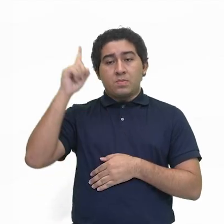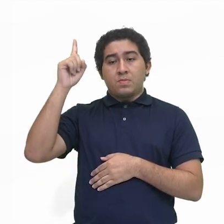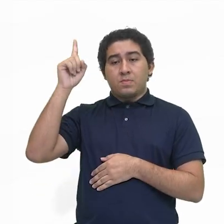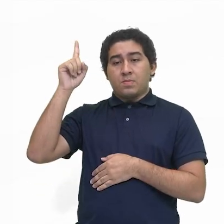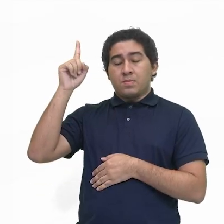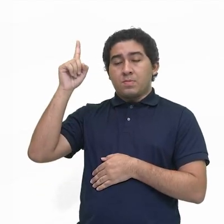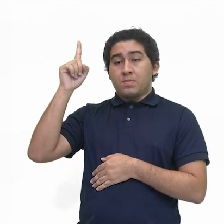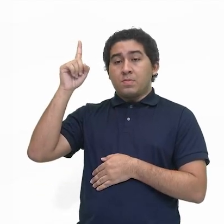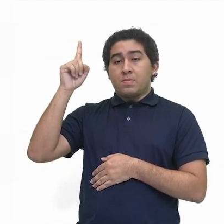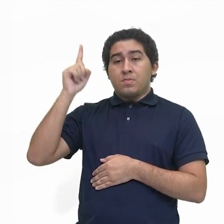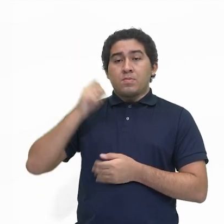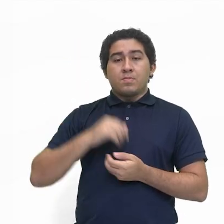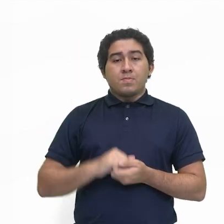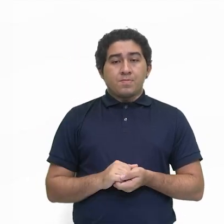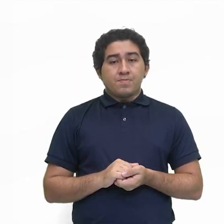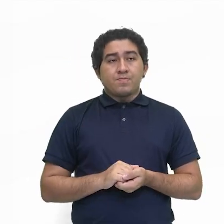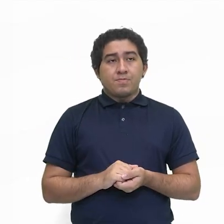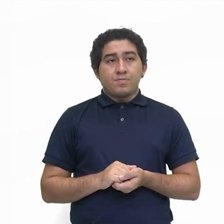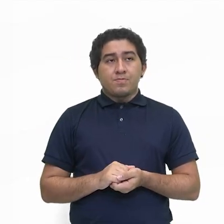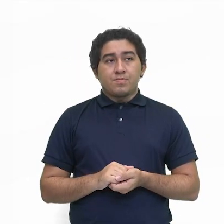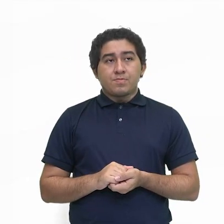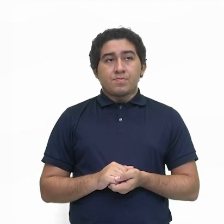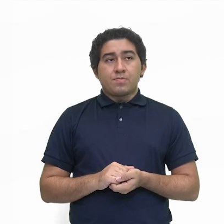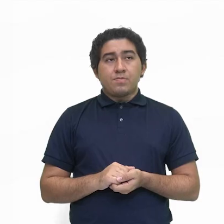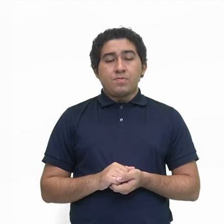Soccer. Yesterday, ok?